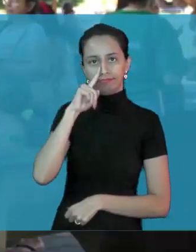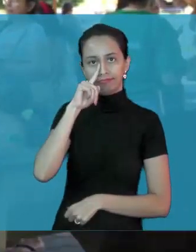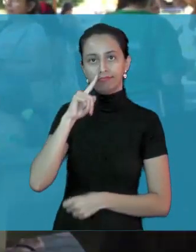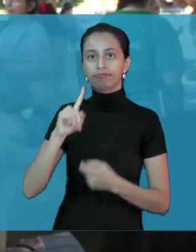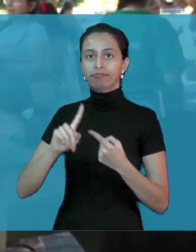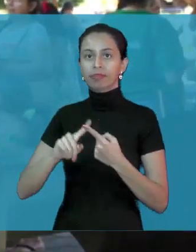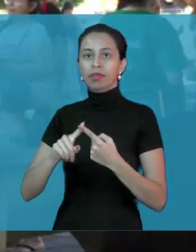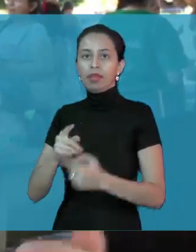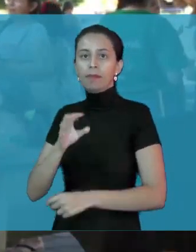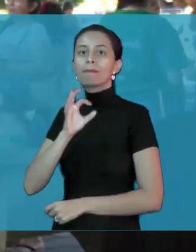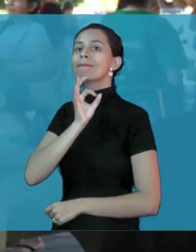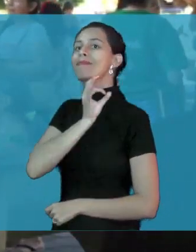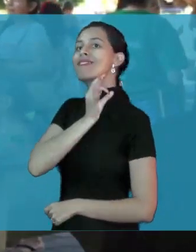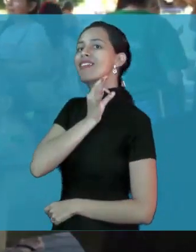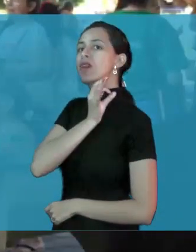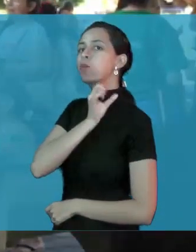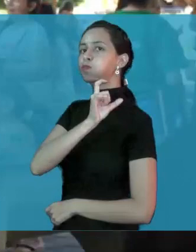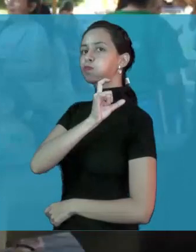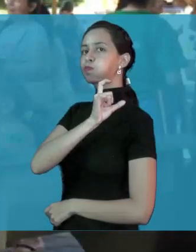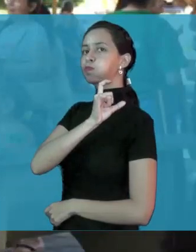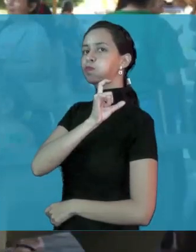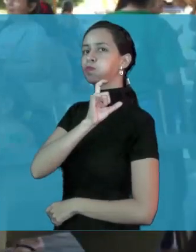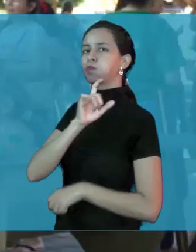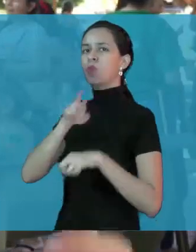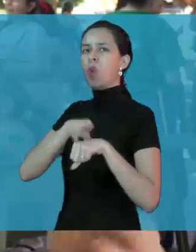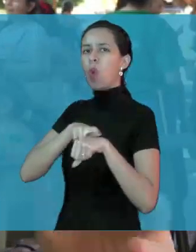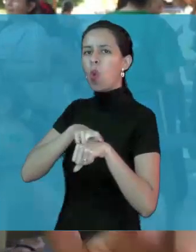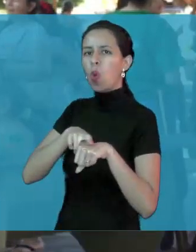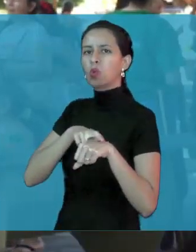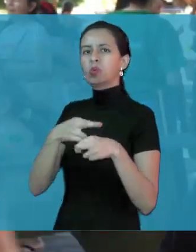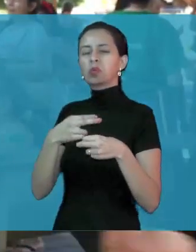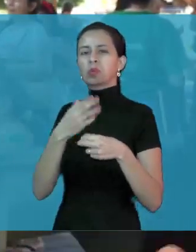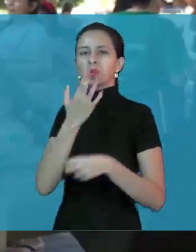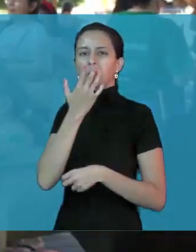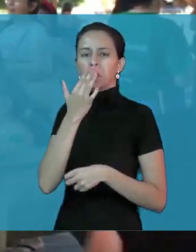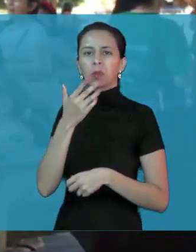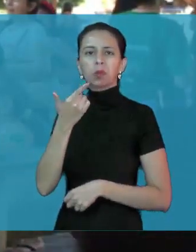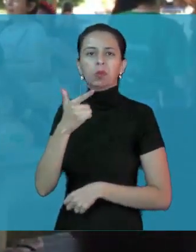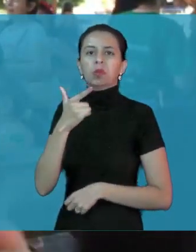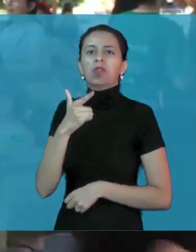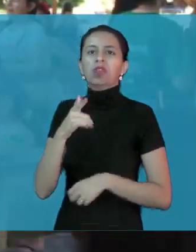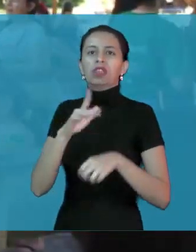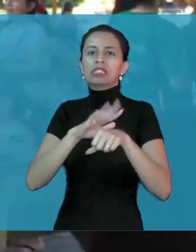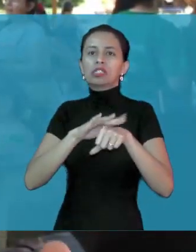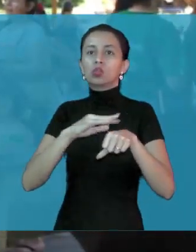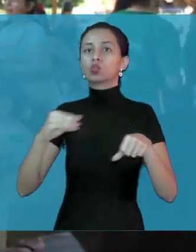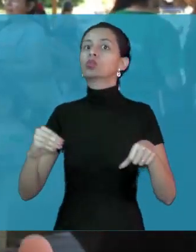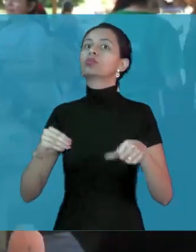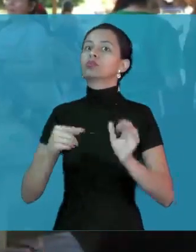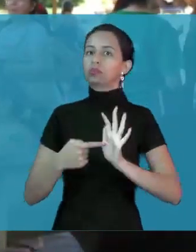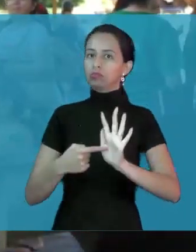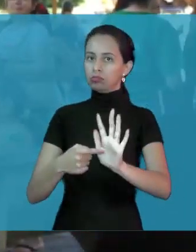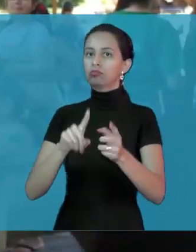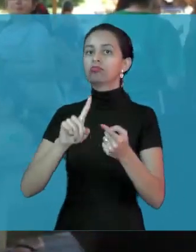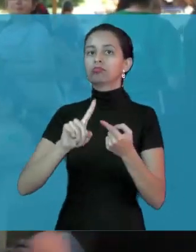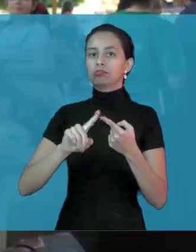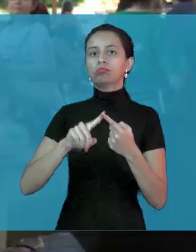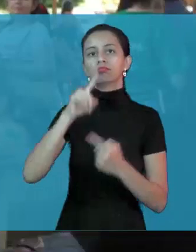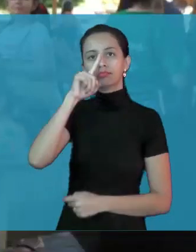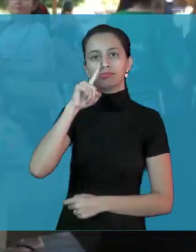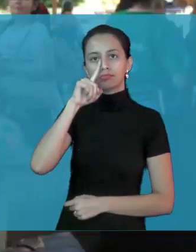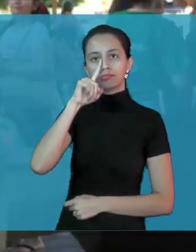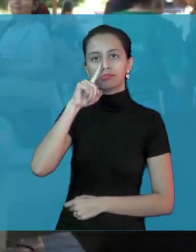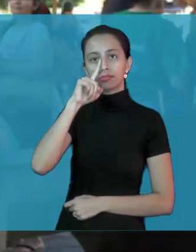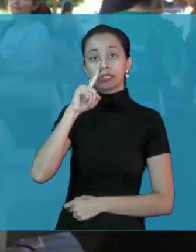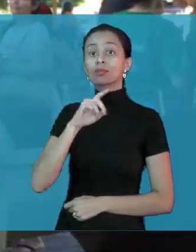cutâneas, pele, uma lesão que está só aumentando na pele, que não consegue ficar boa a cicatrização,